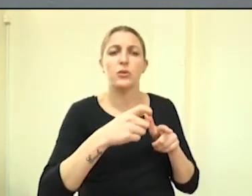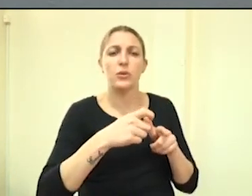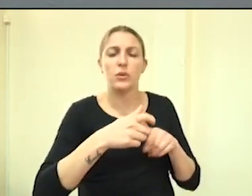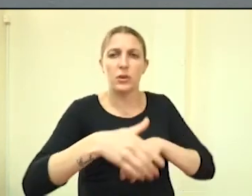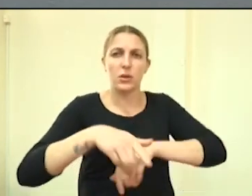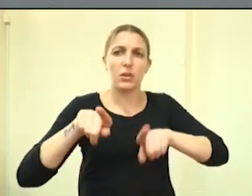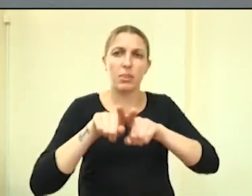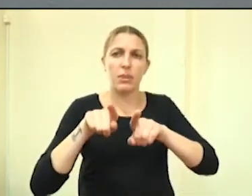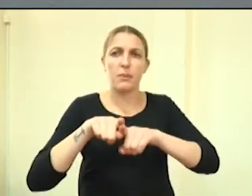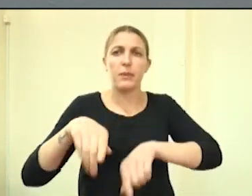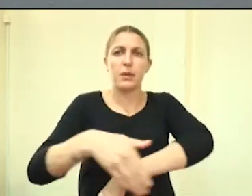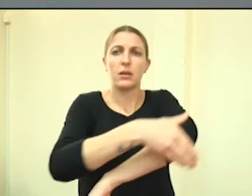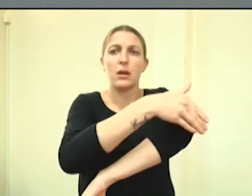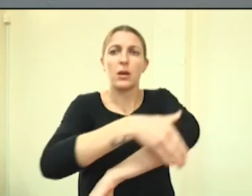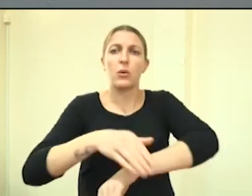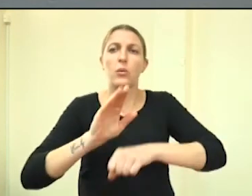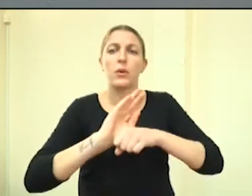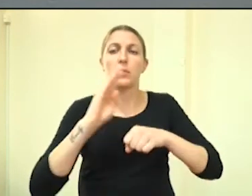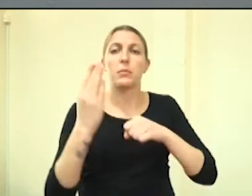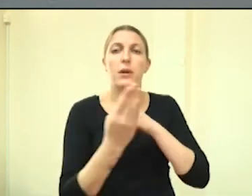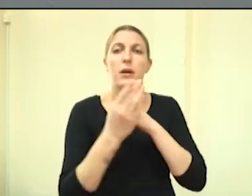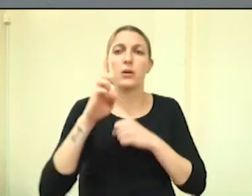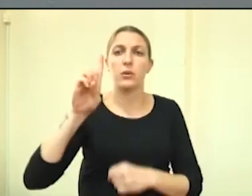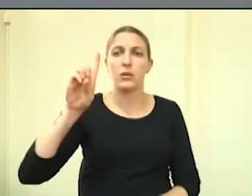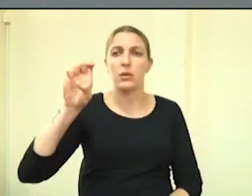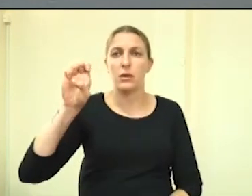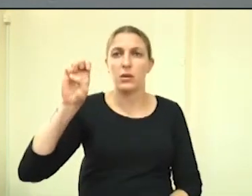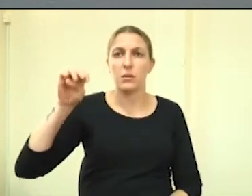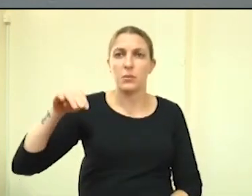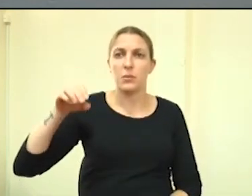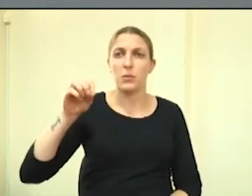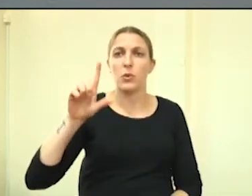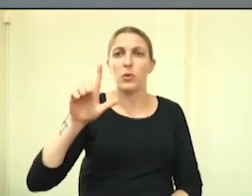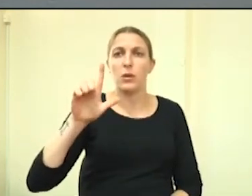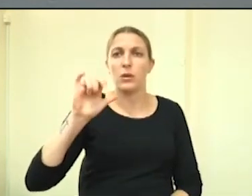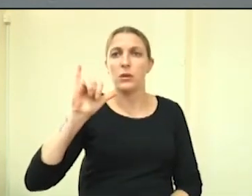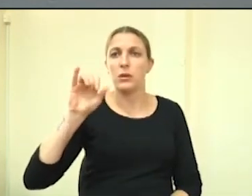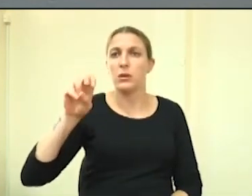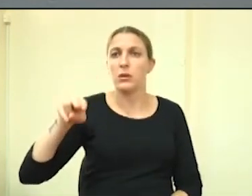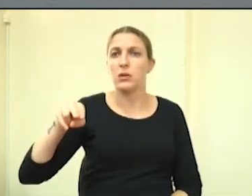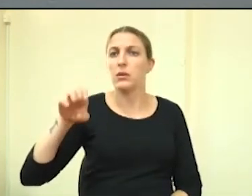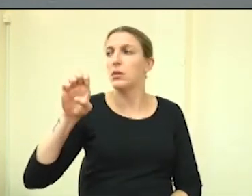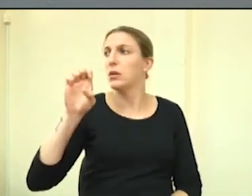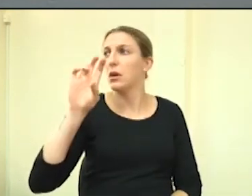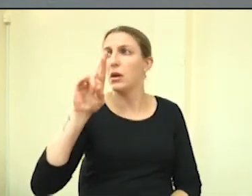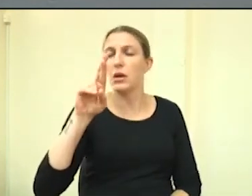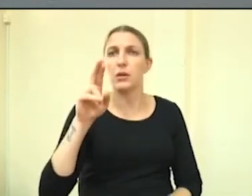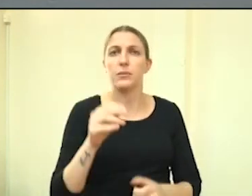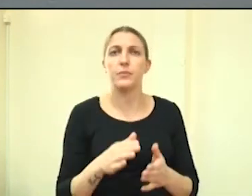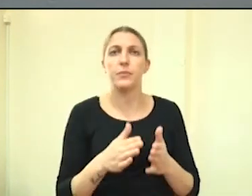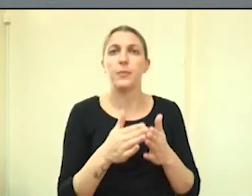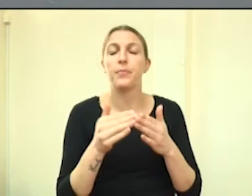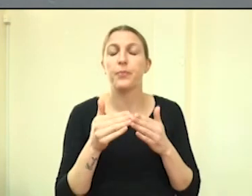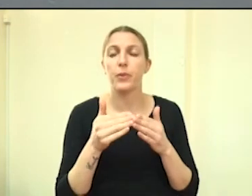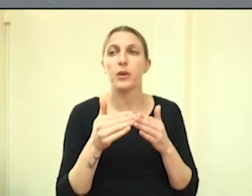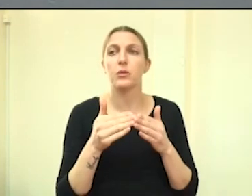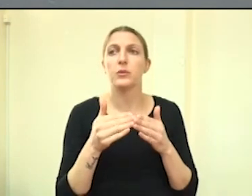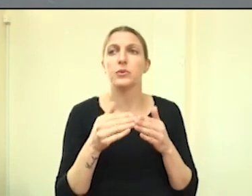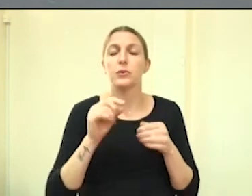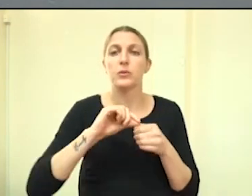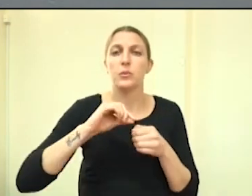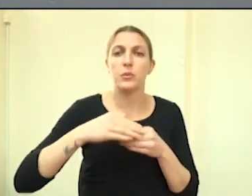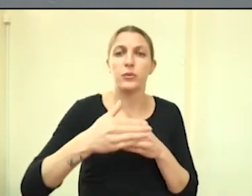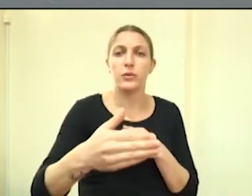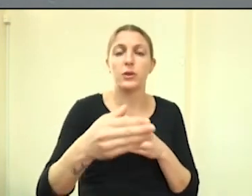Antônio Barbosa. Pedido de providência número 330/2018. Solicita aos órgãos competentes do Poder Executivo Municipal que seja